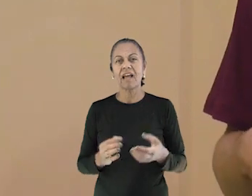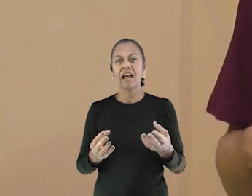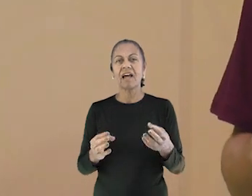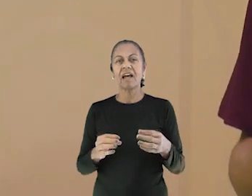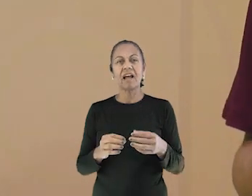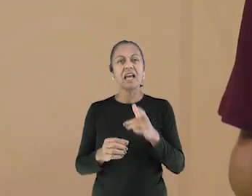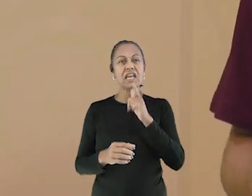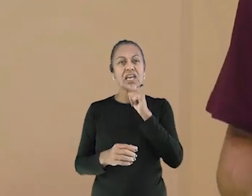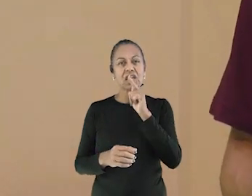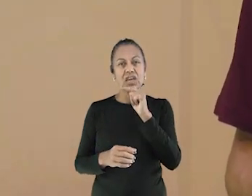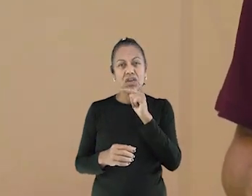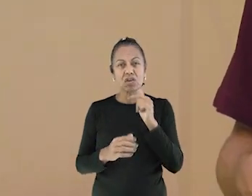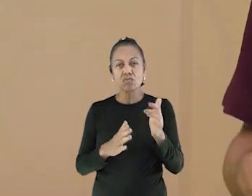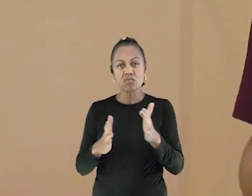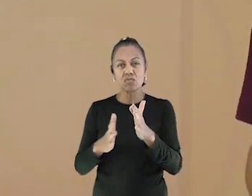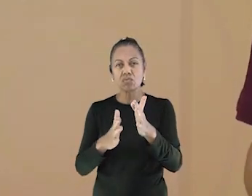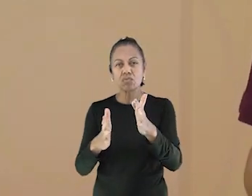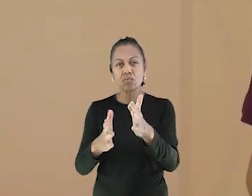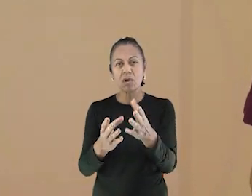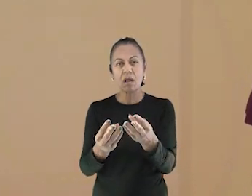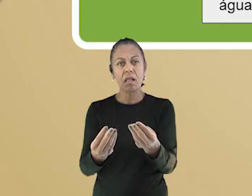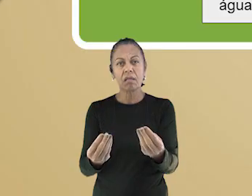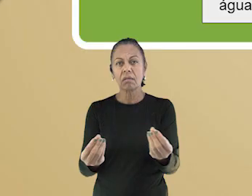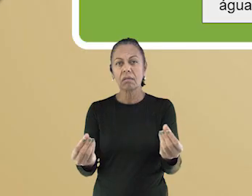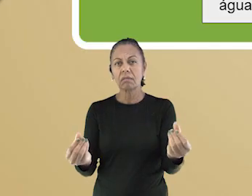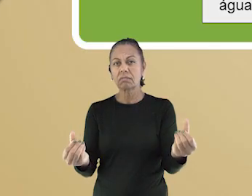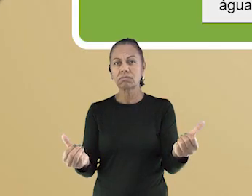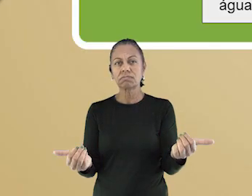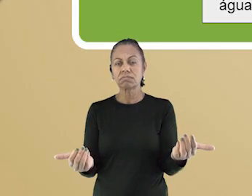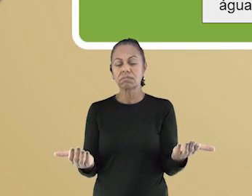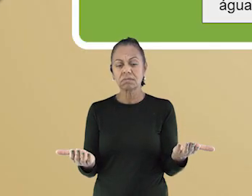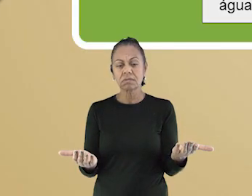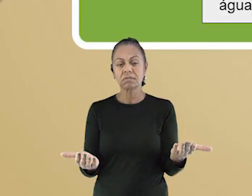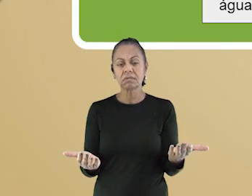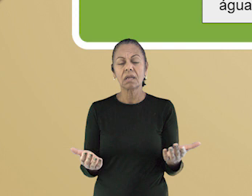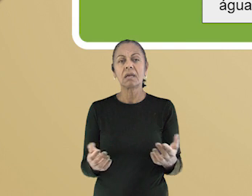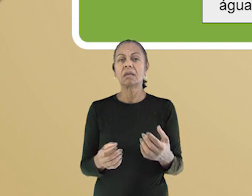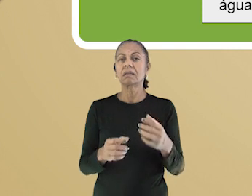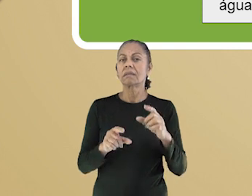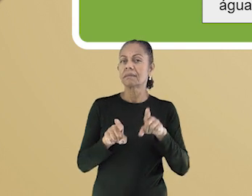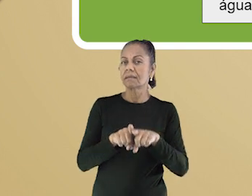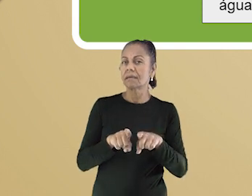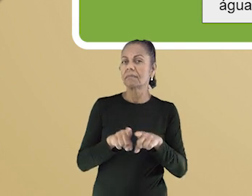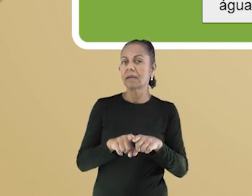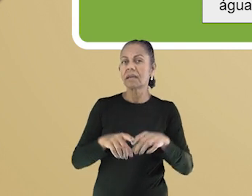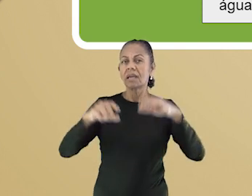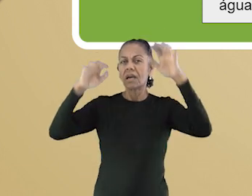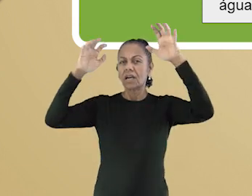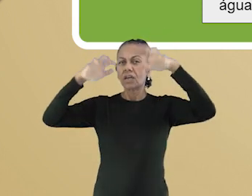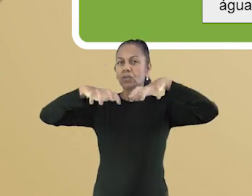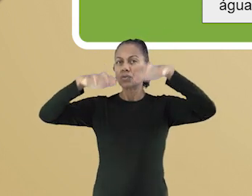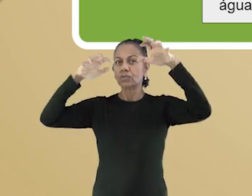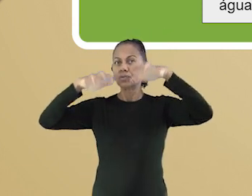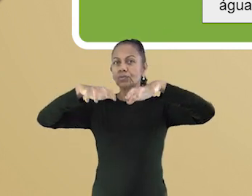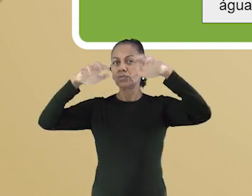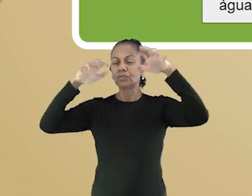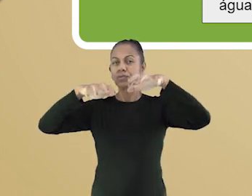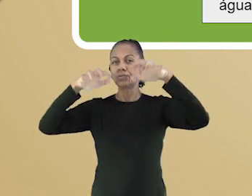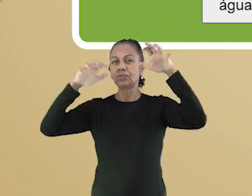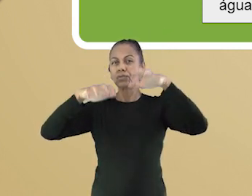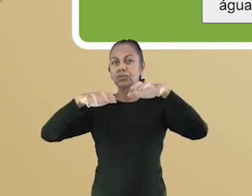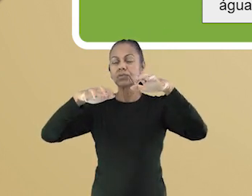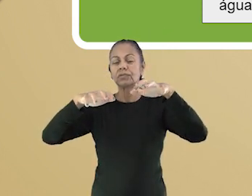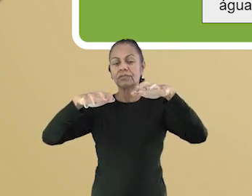o desaparecimento de alguns rios, o que é muito grave. O desmatamento também pode alterar o ciclo das chuvas, que são muito influenciadas